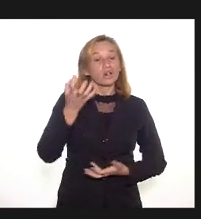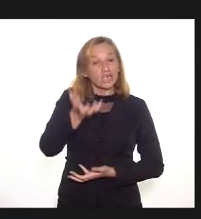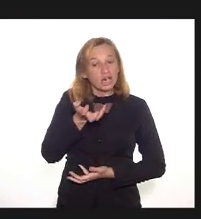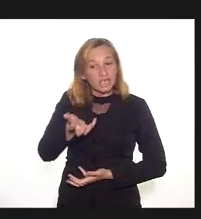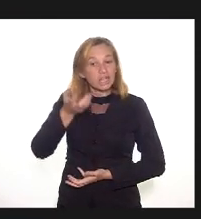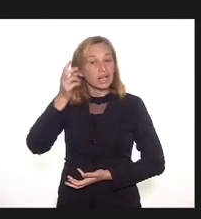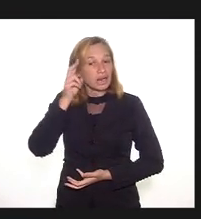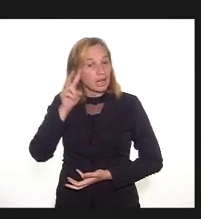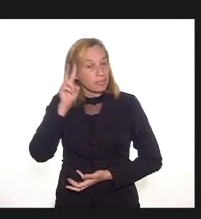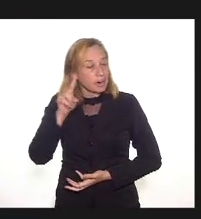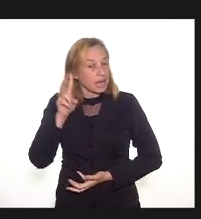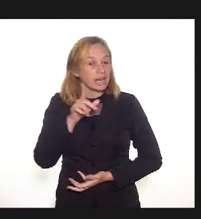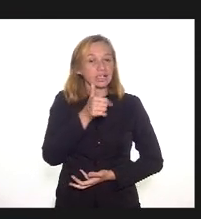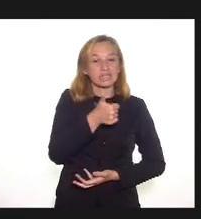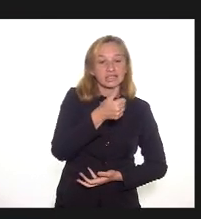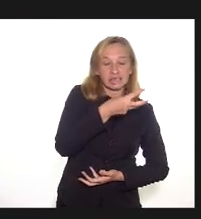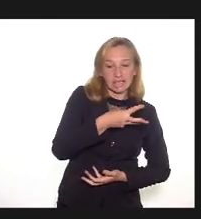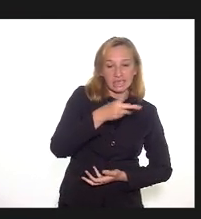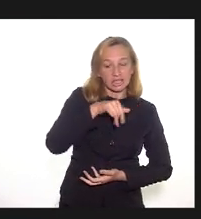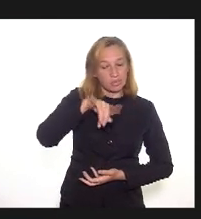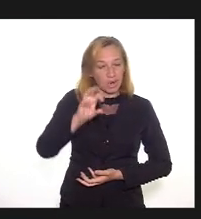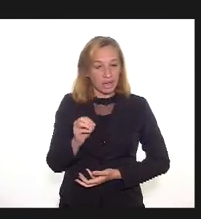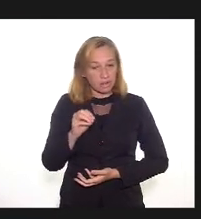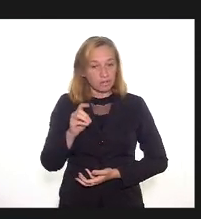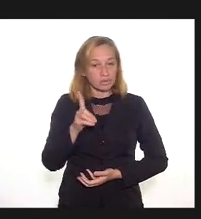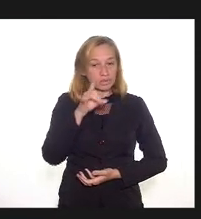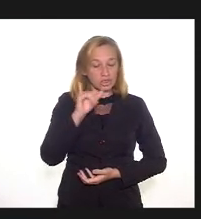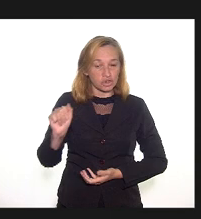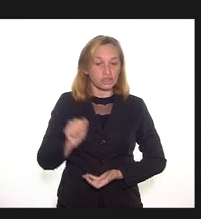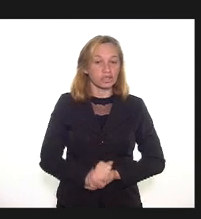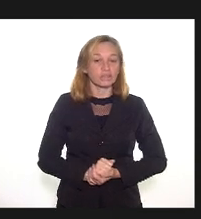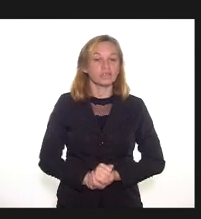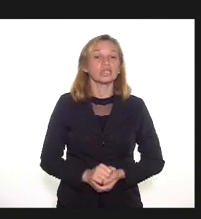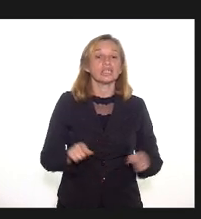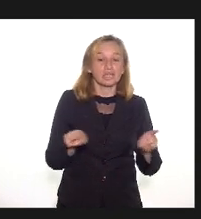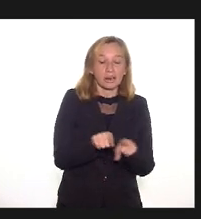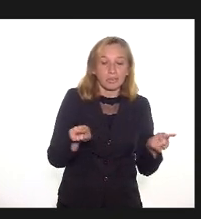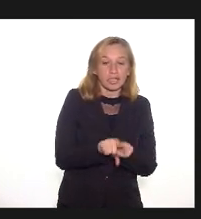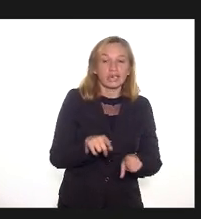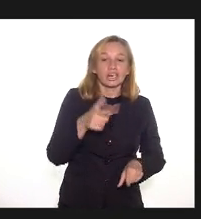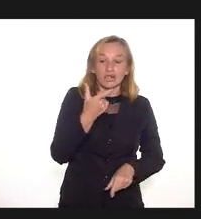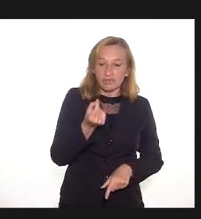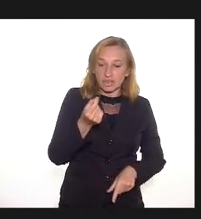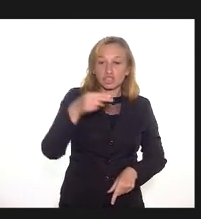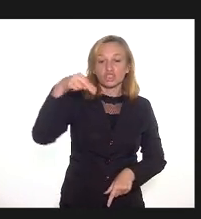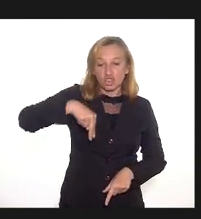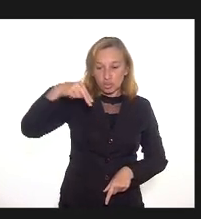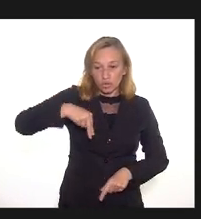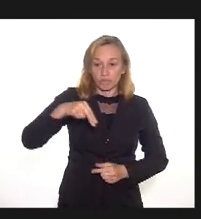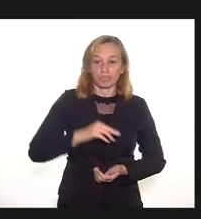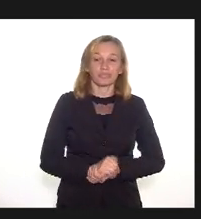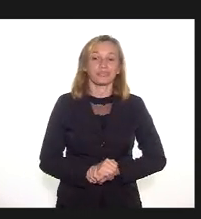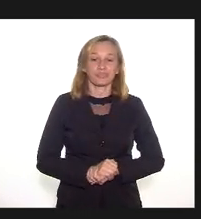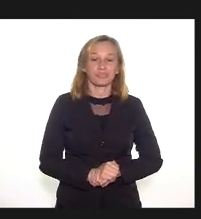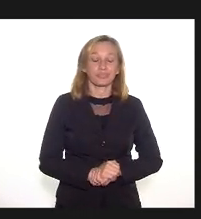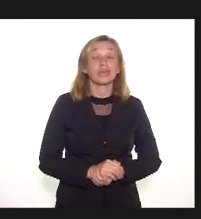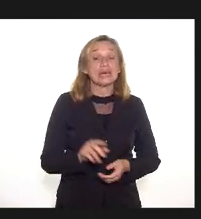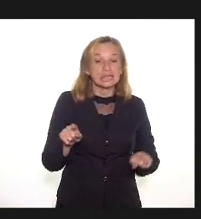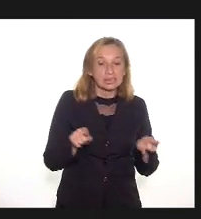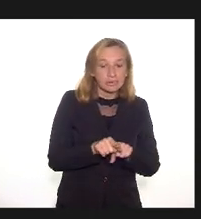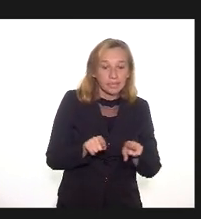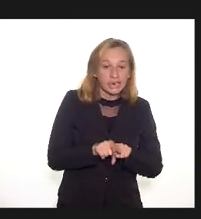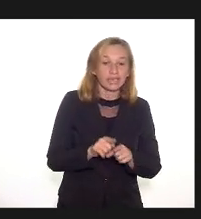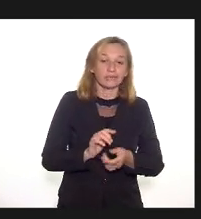13 de maio a data de 13 de maio e a data de 20 de novembro e ao mesmo